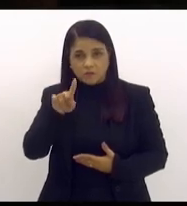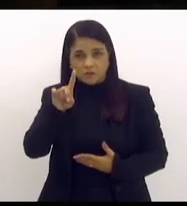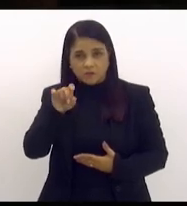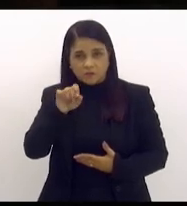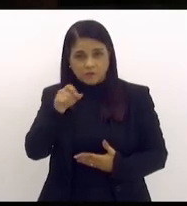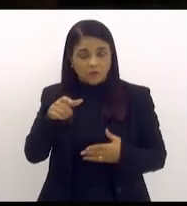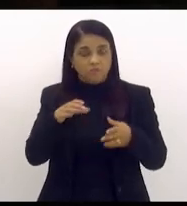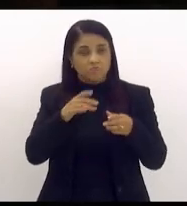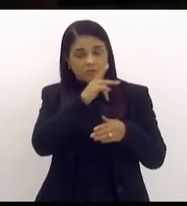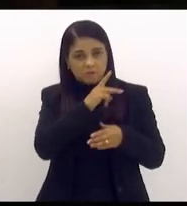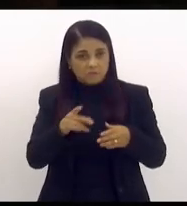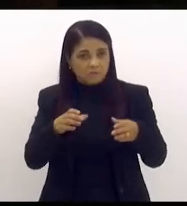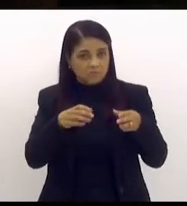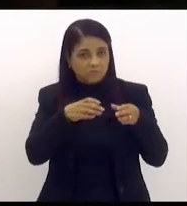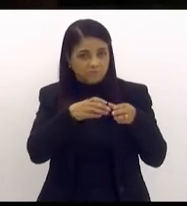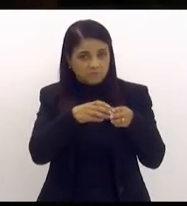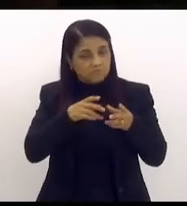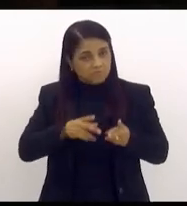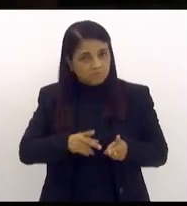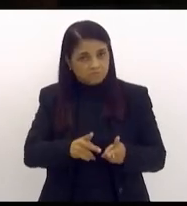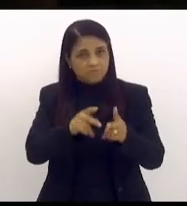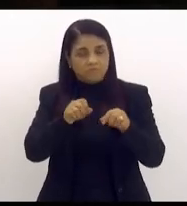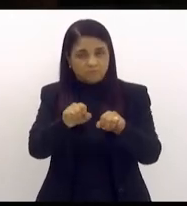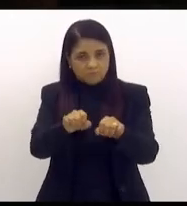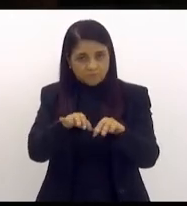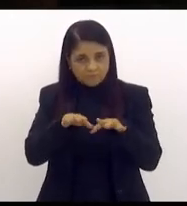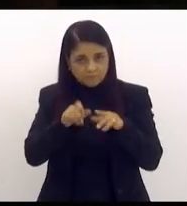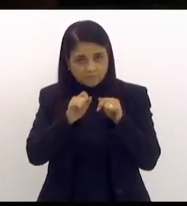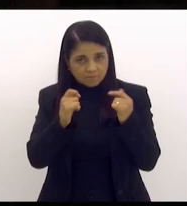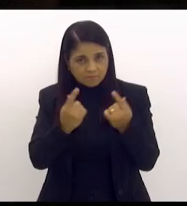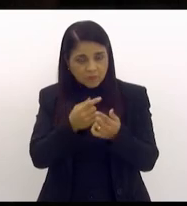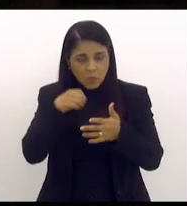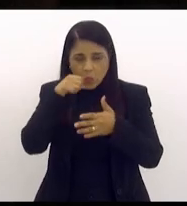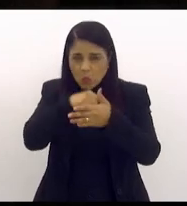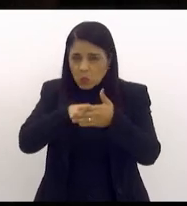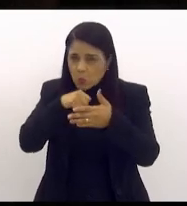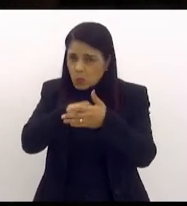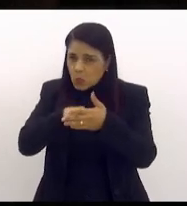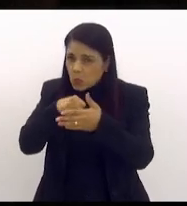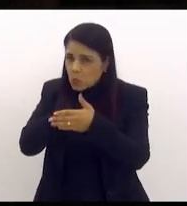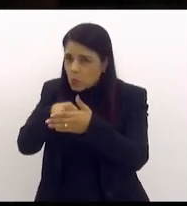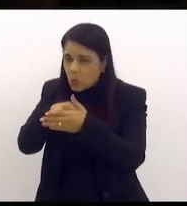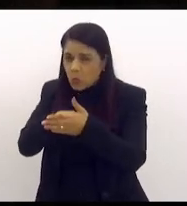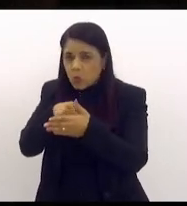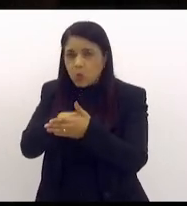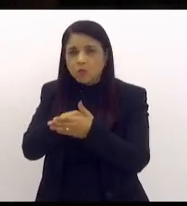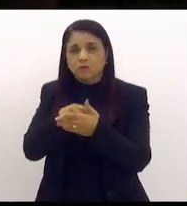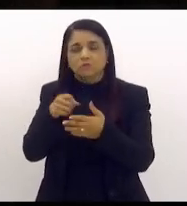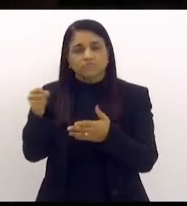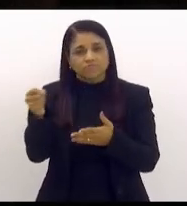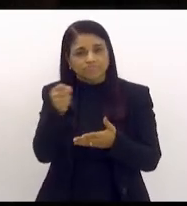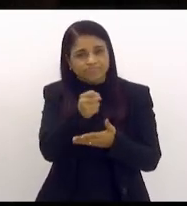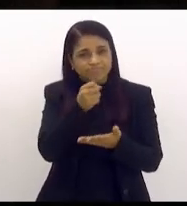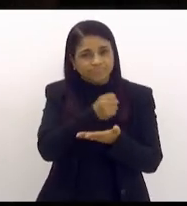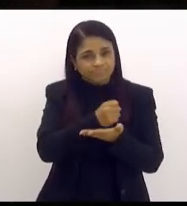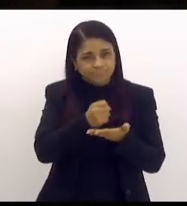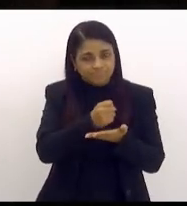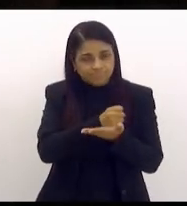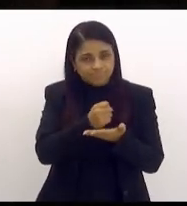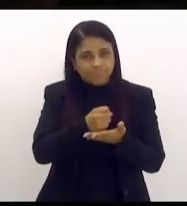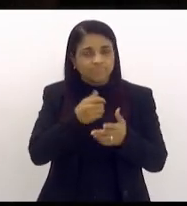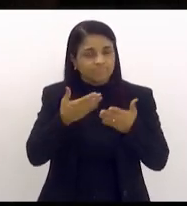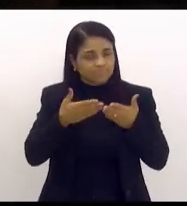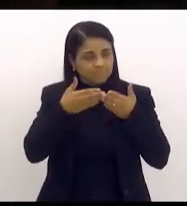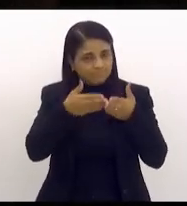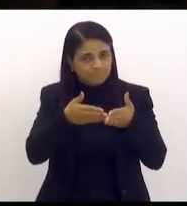permanente dessa casa Legislativa que também é uma lutadora histórica na defesa dos empregos da indústria naval